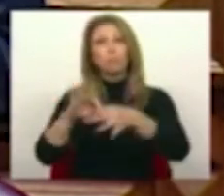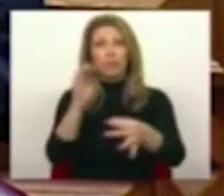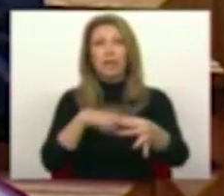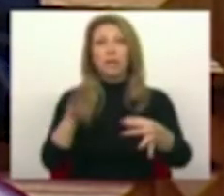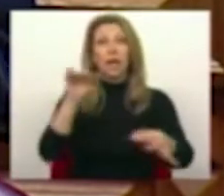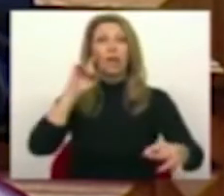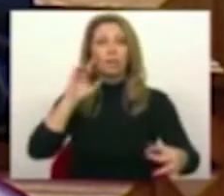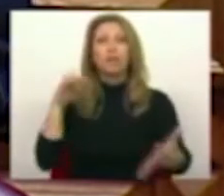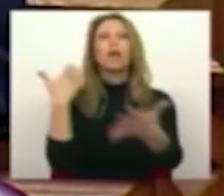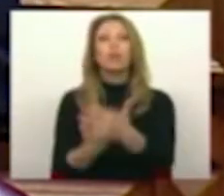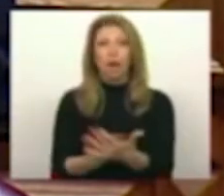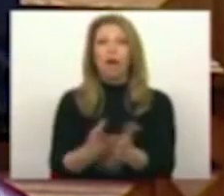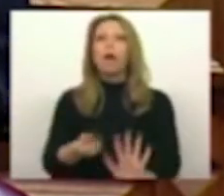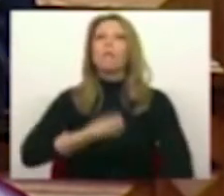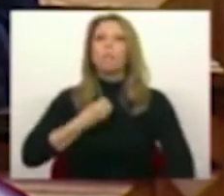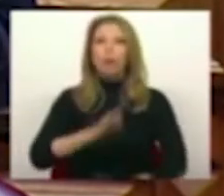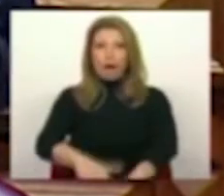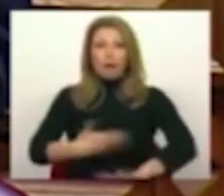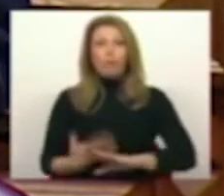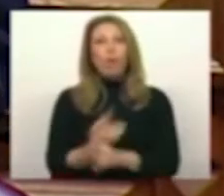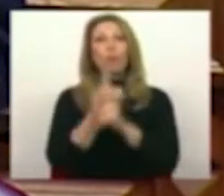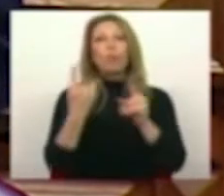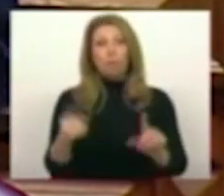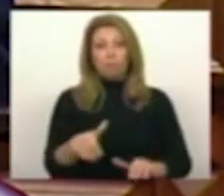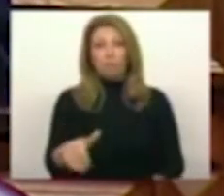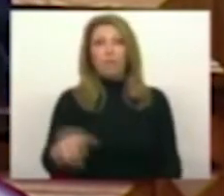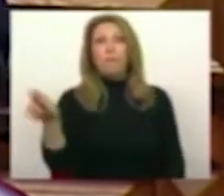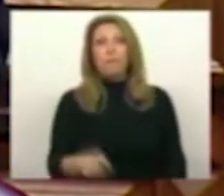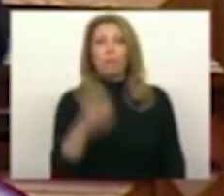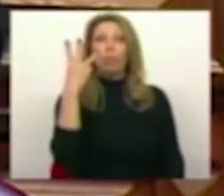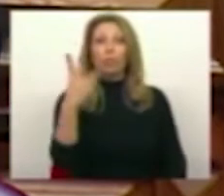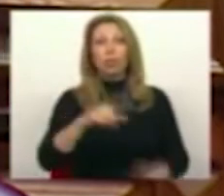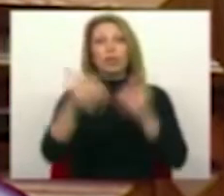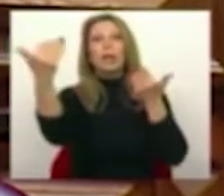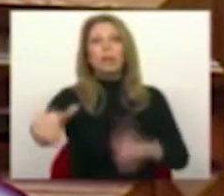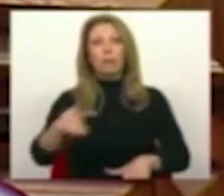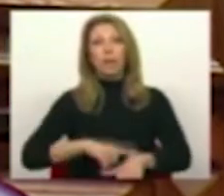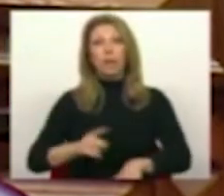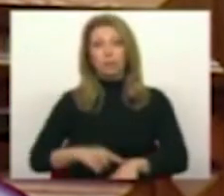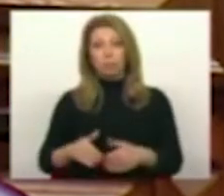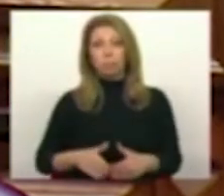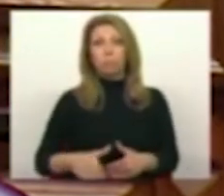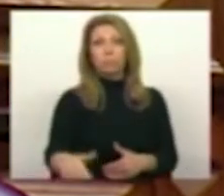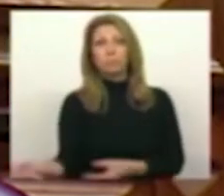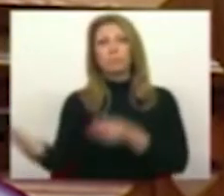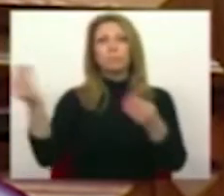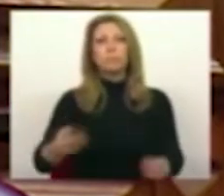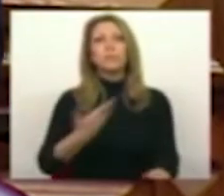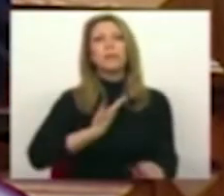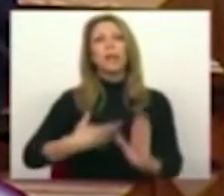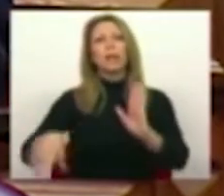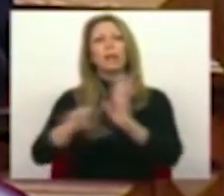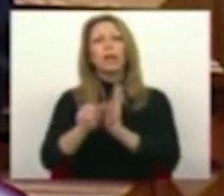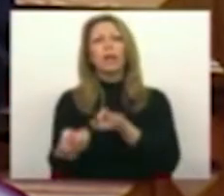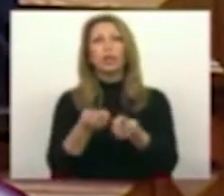facto de estarmos a cerca de 2 meses do limite temporal da apresentação de um decreto-lei sobre a gestão